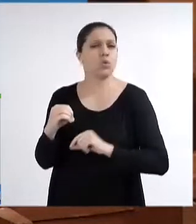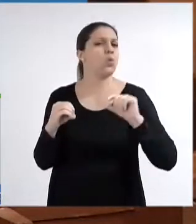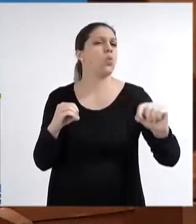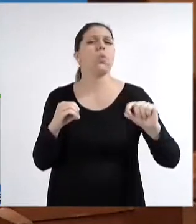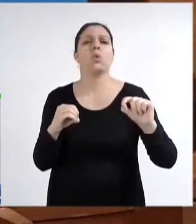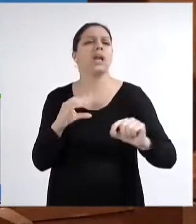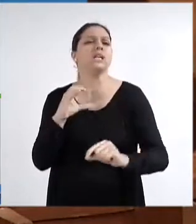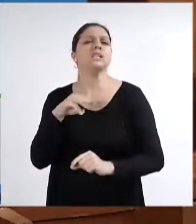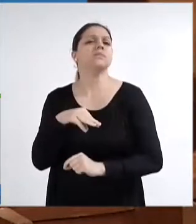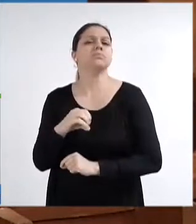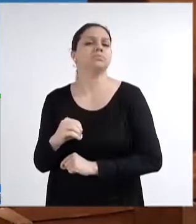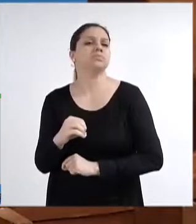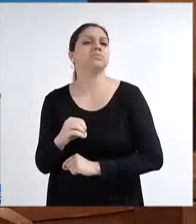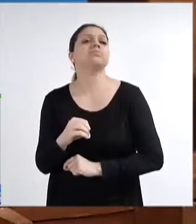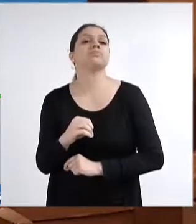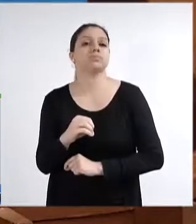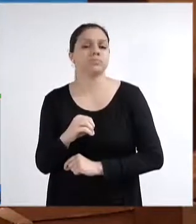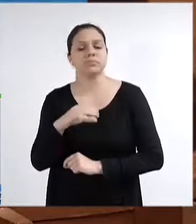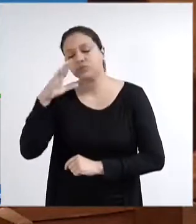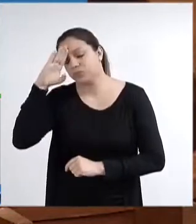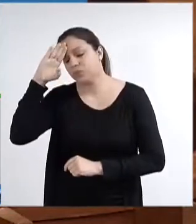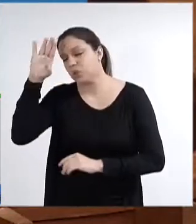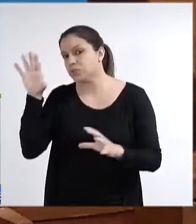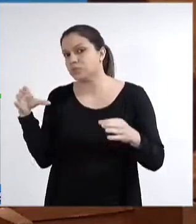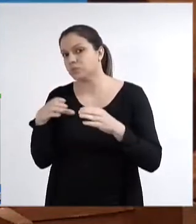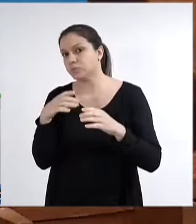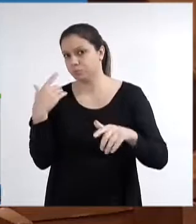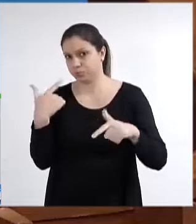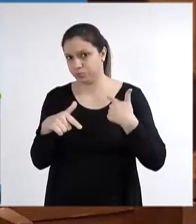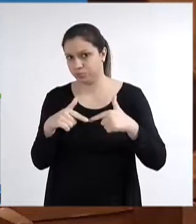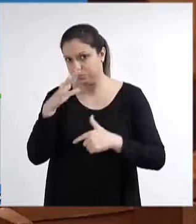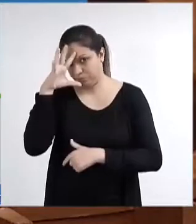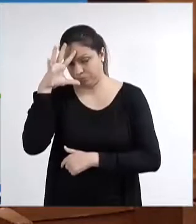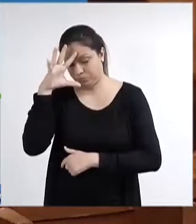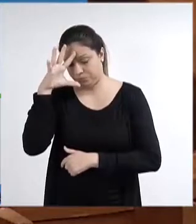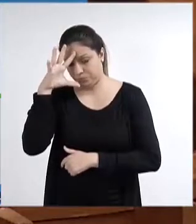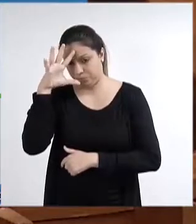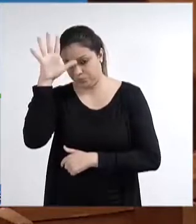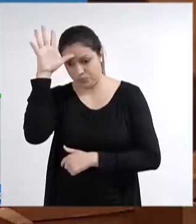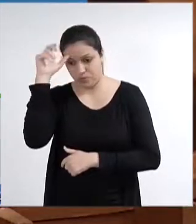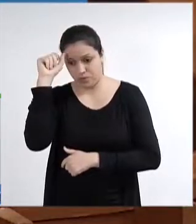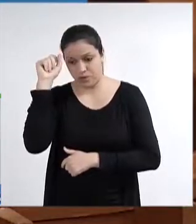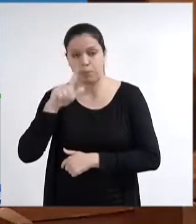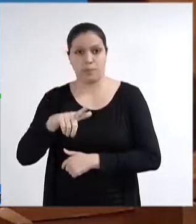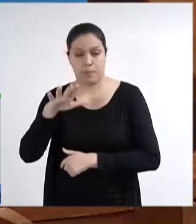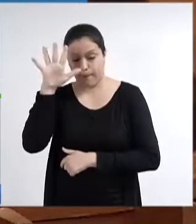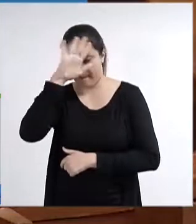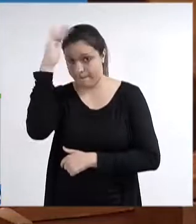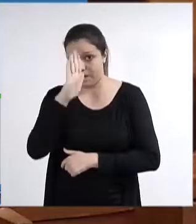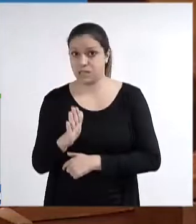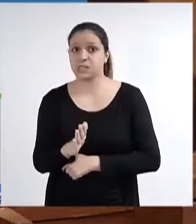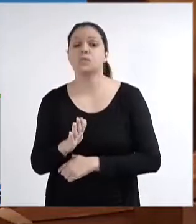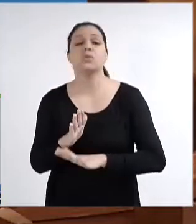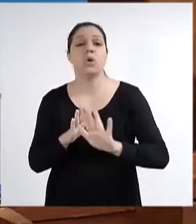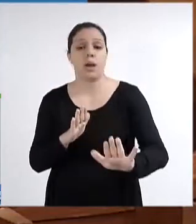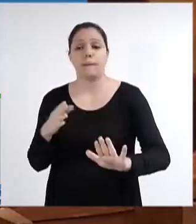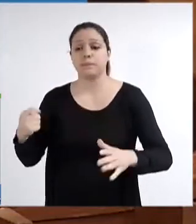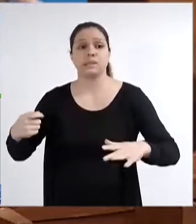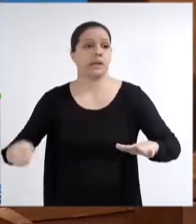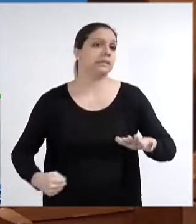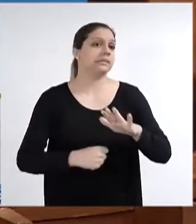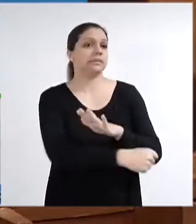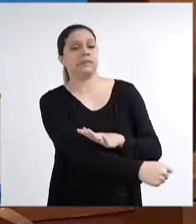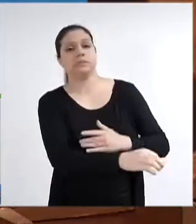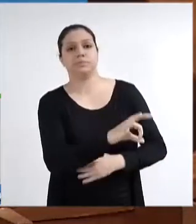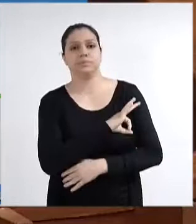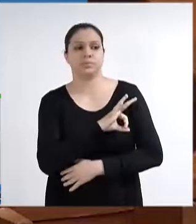pode atingir? Uma operação do Exército Brasileiro. Ele tem que conduzir aquele preso para uma delegacia da Polícia Federal. O